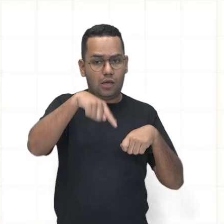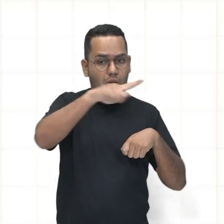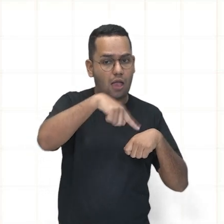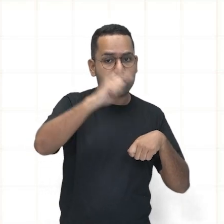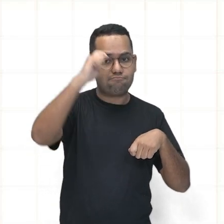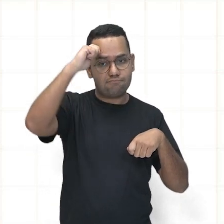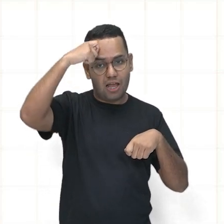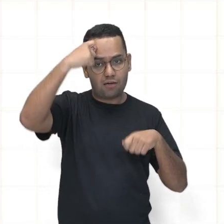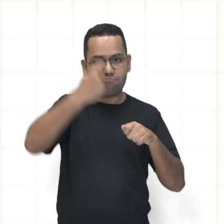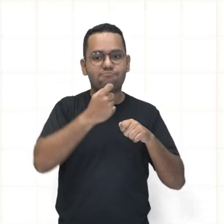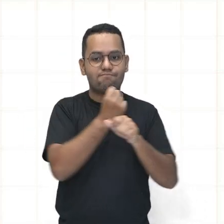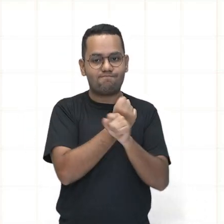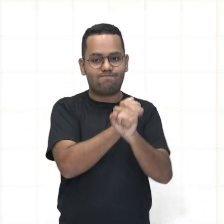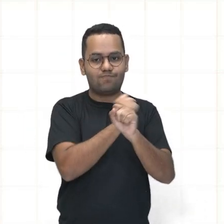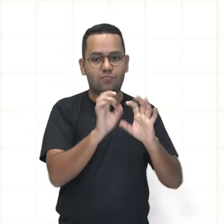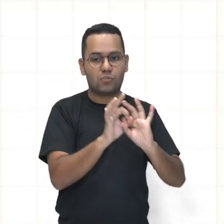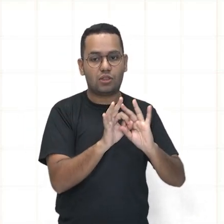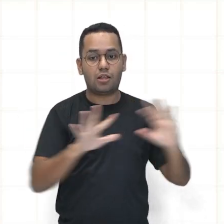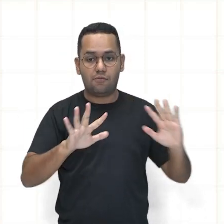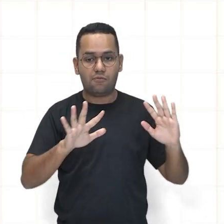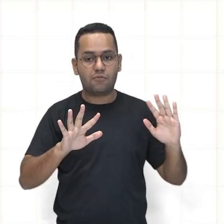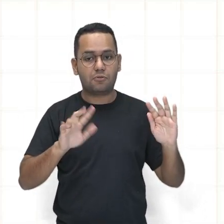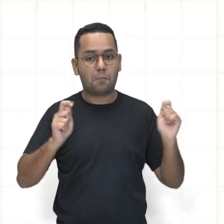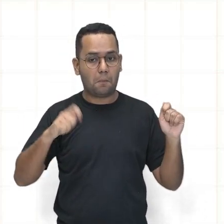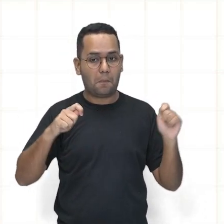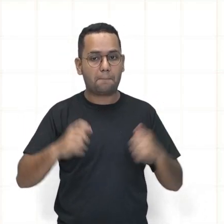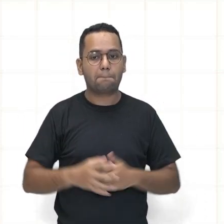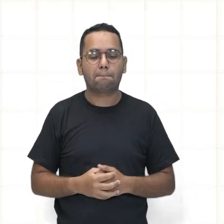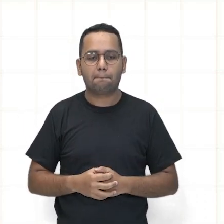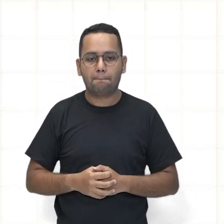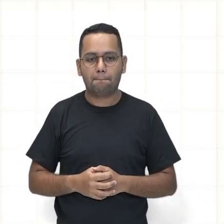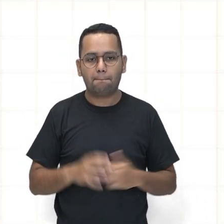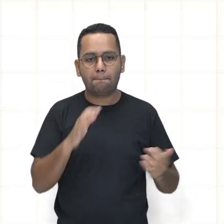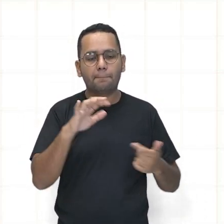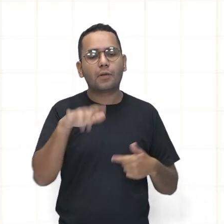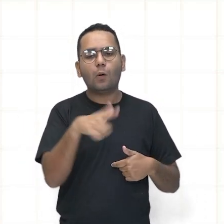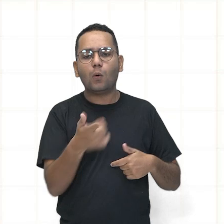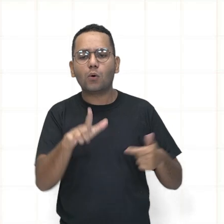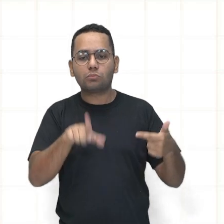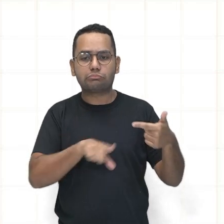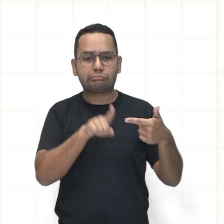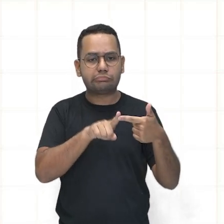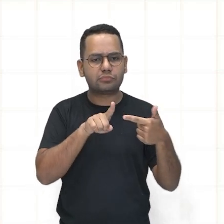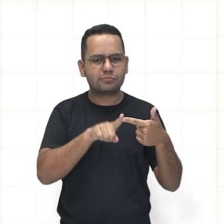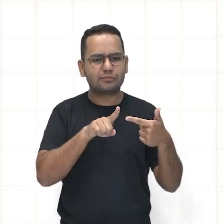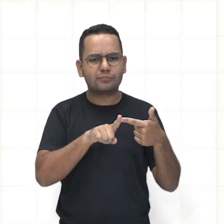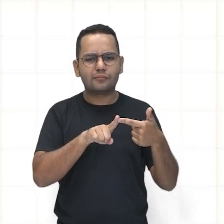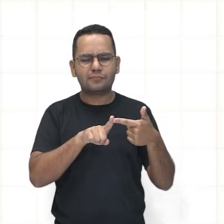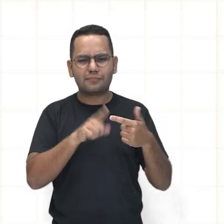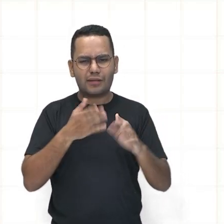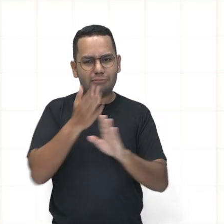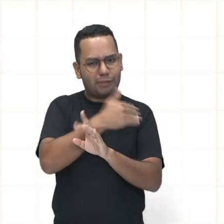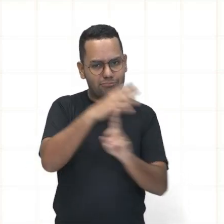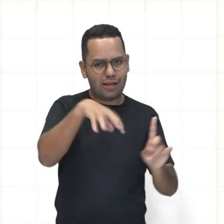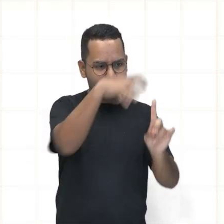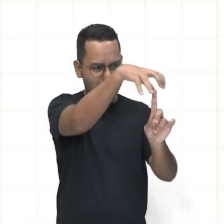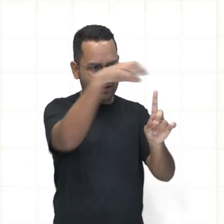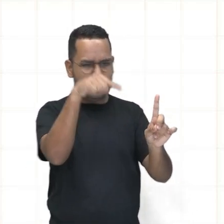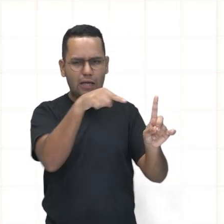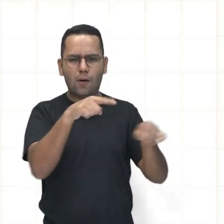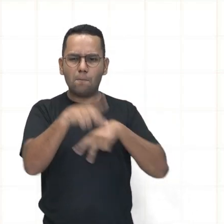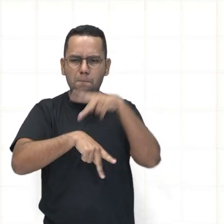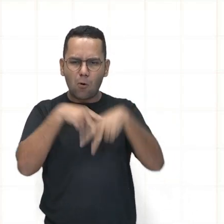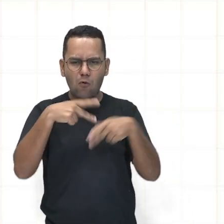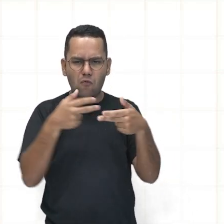ser realmente libertos, né? Vamos observar também o crescimento de críticas ao imperador em relação